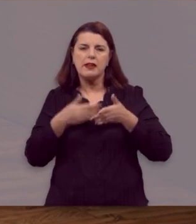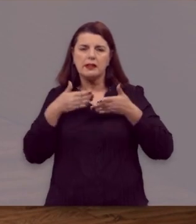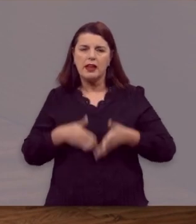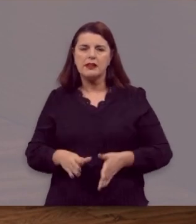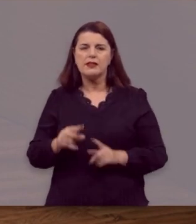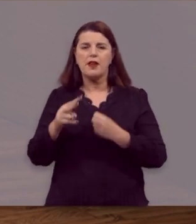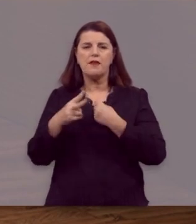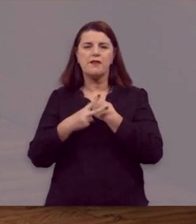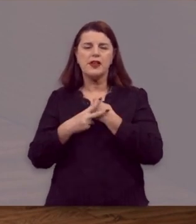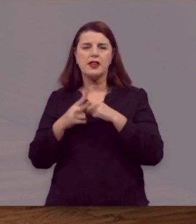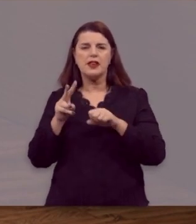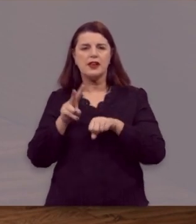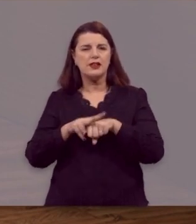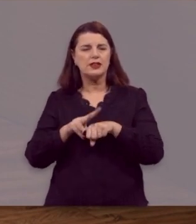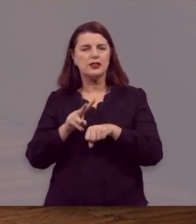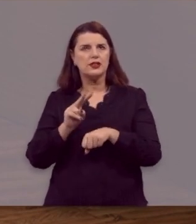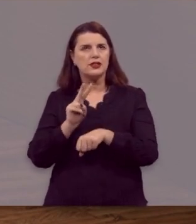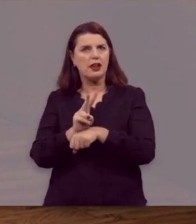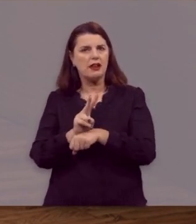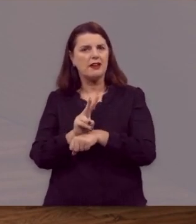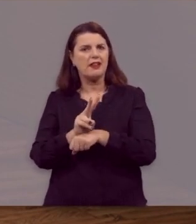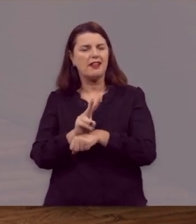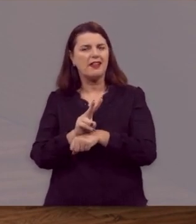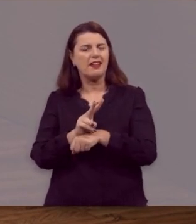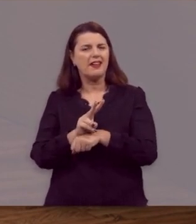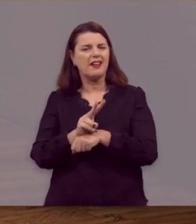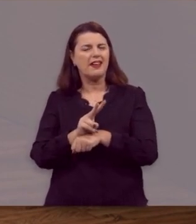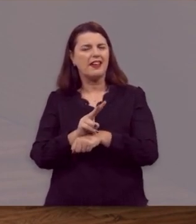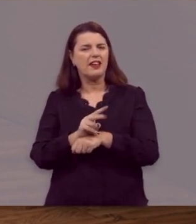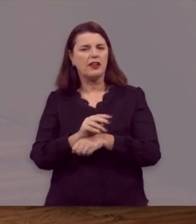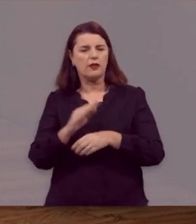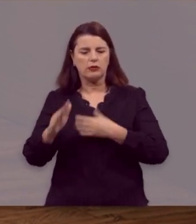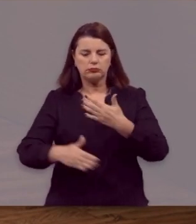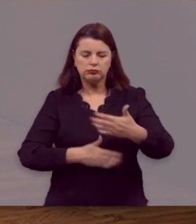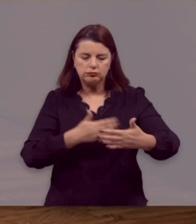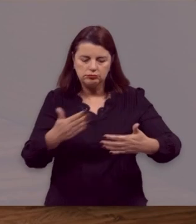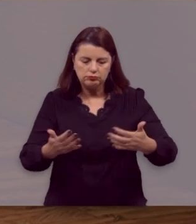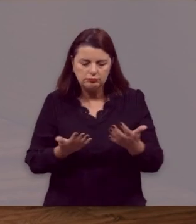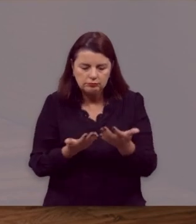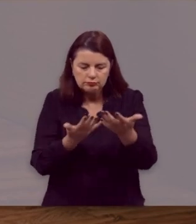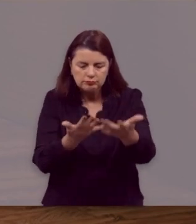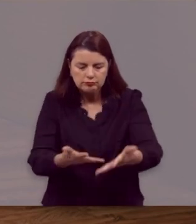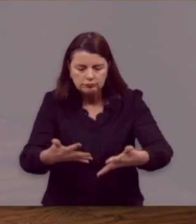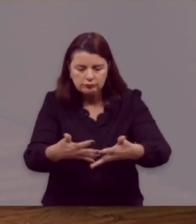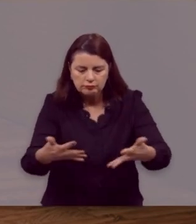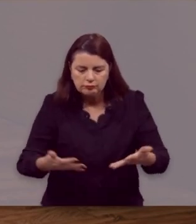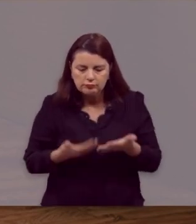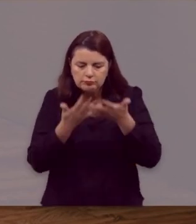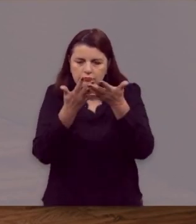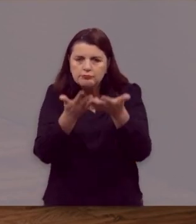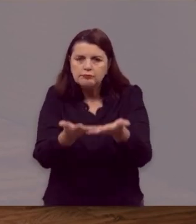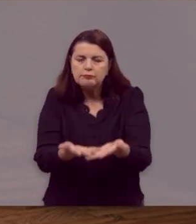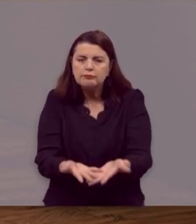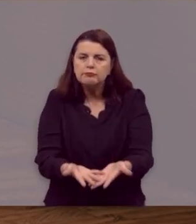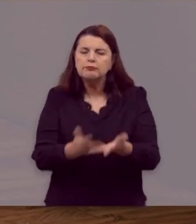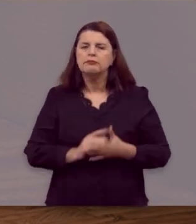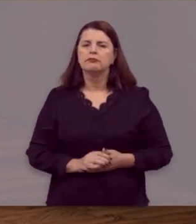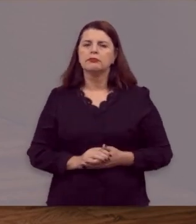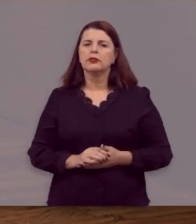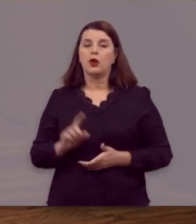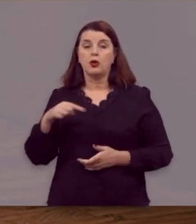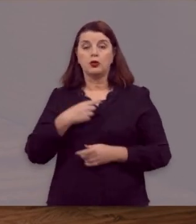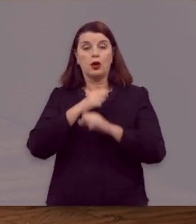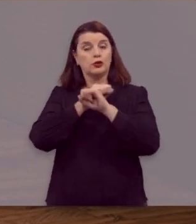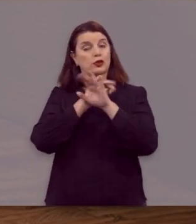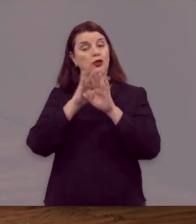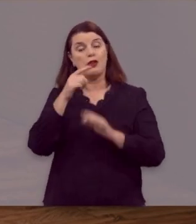de uma virgem, foi enfaixado e deitado numa manjedoura. Este é o nosso glorioso Redentor. Ele